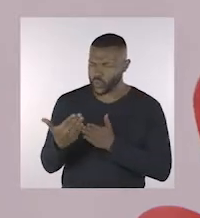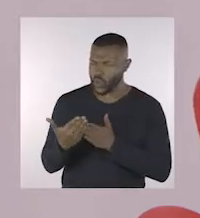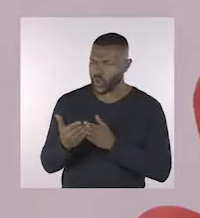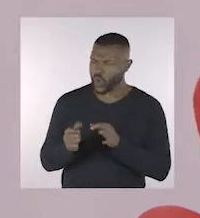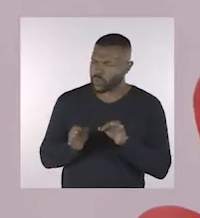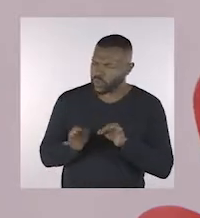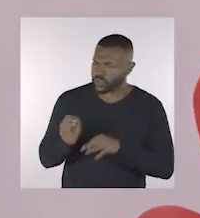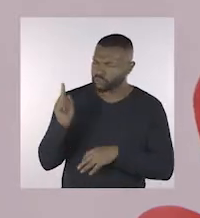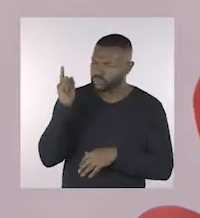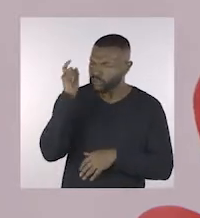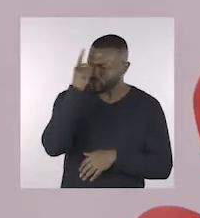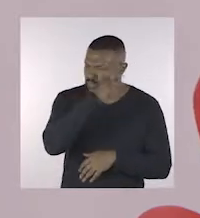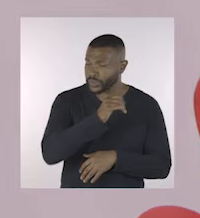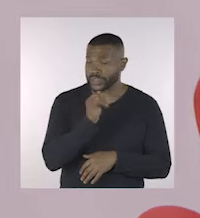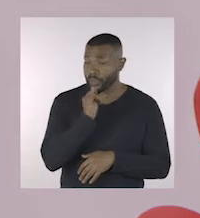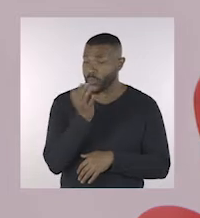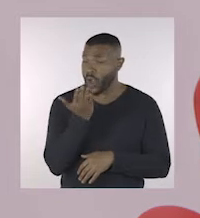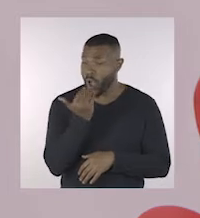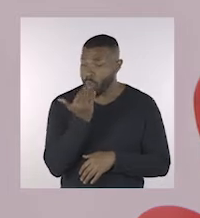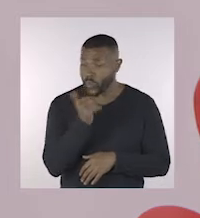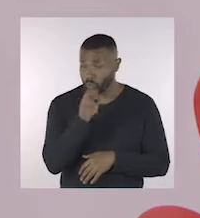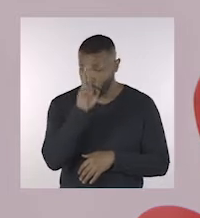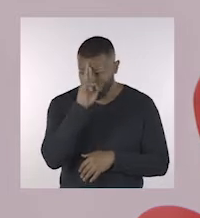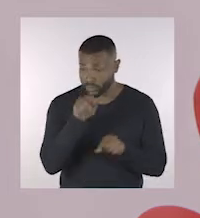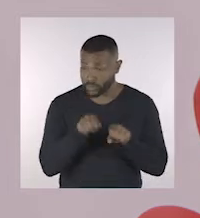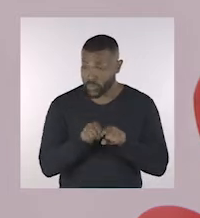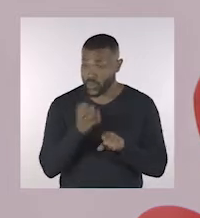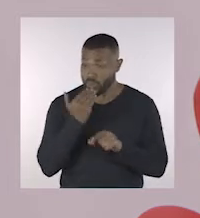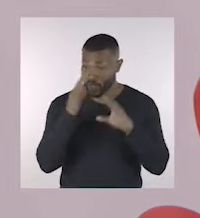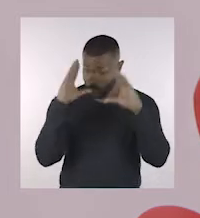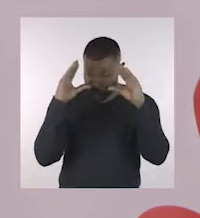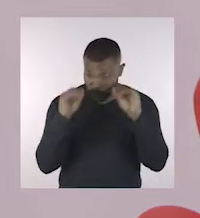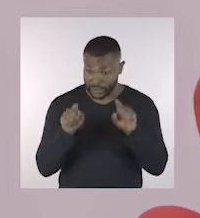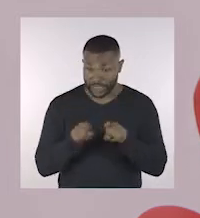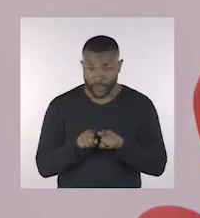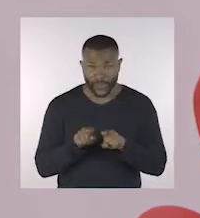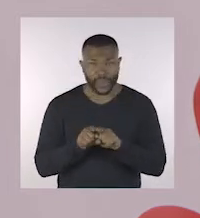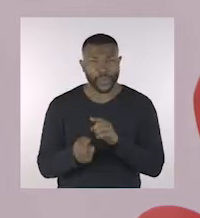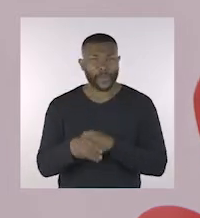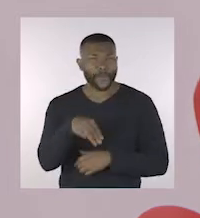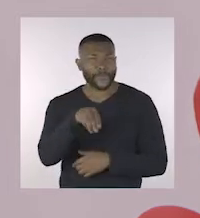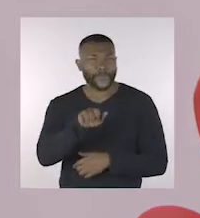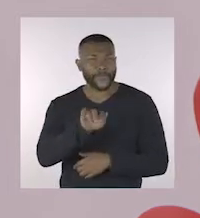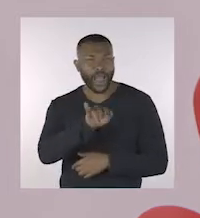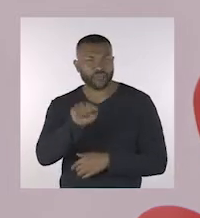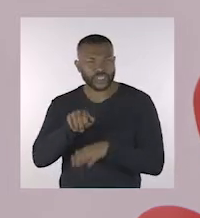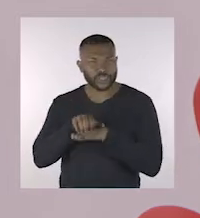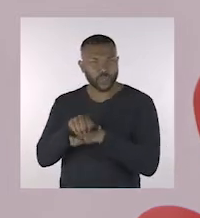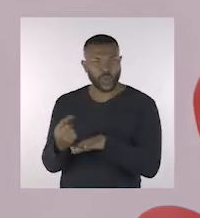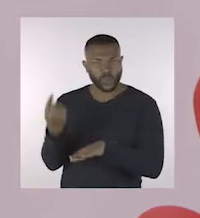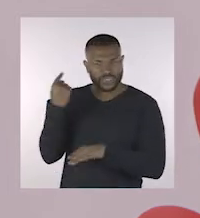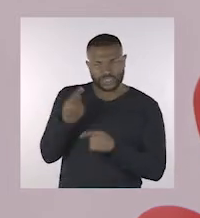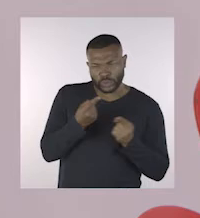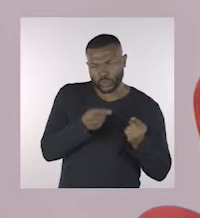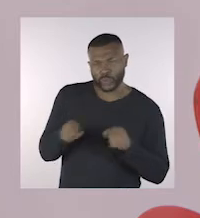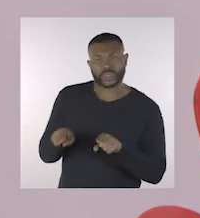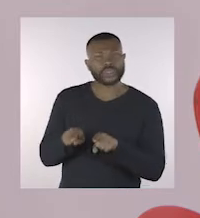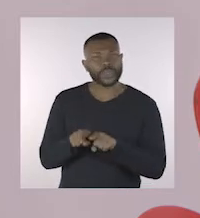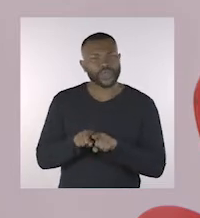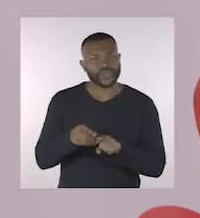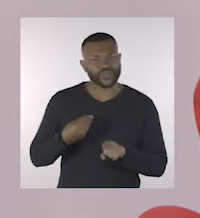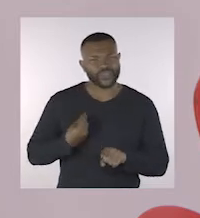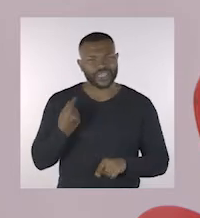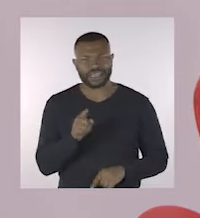implementar projetos complicados como almoço e janta enfrentar a máfia do transporte e enfrentar Os